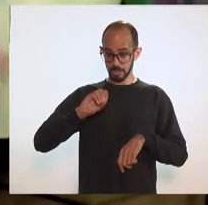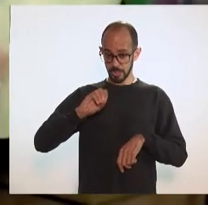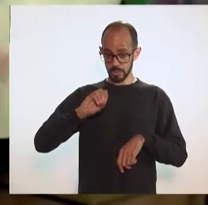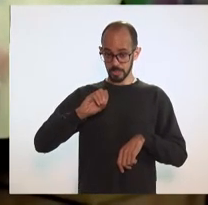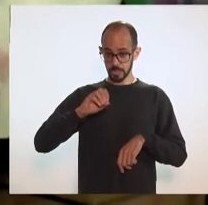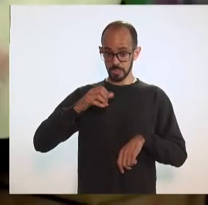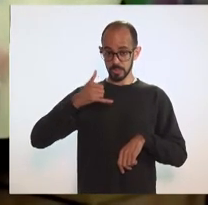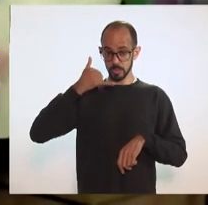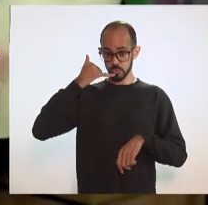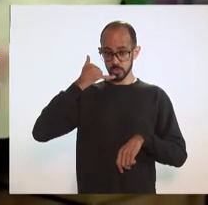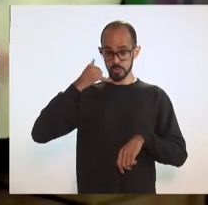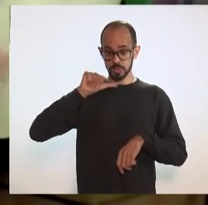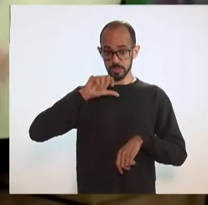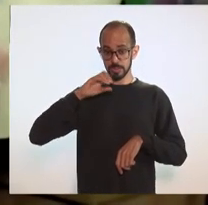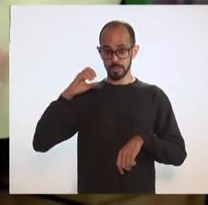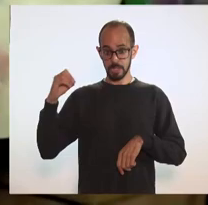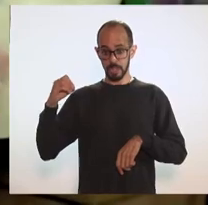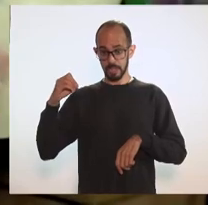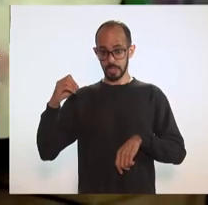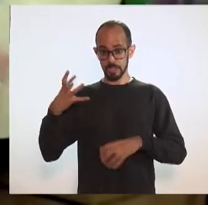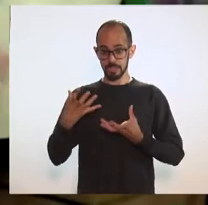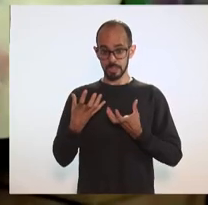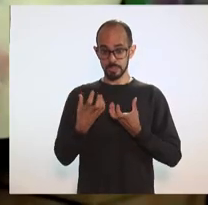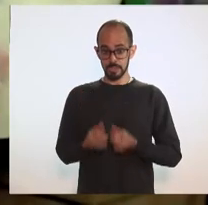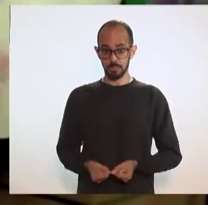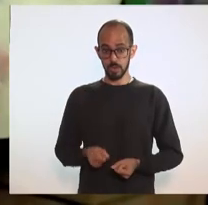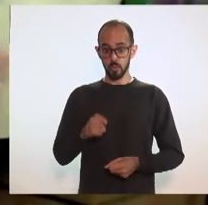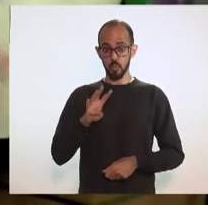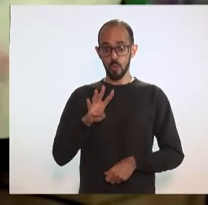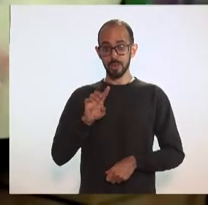diz que sem eles receberam